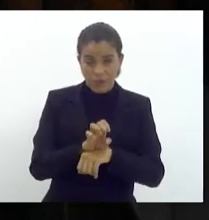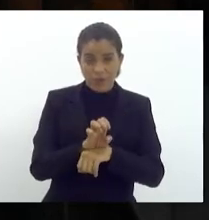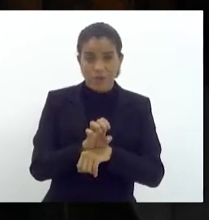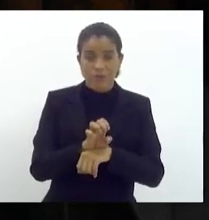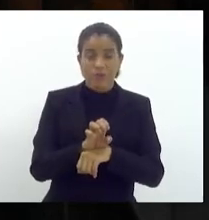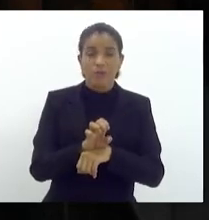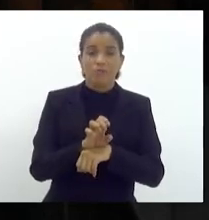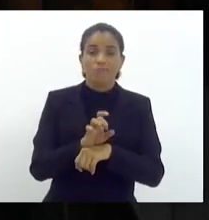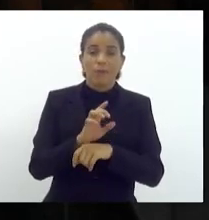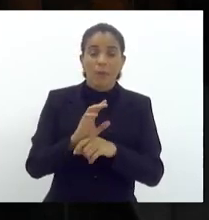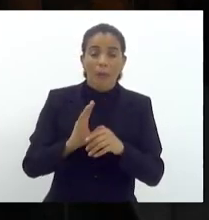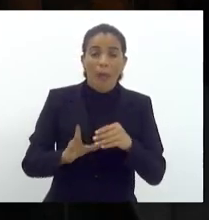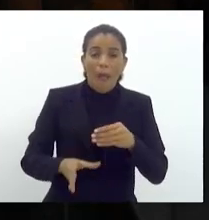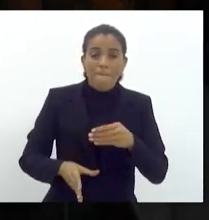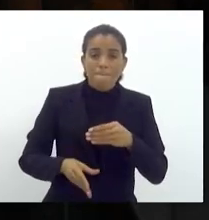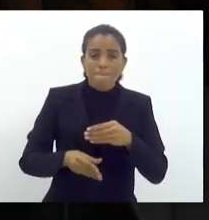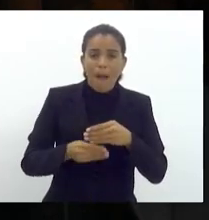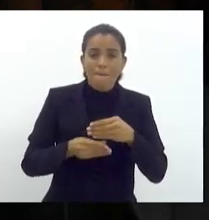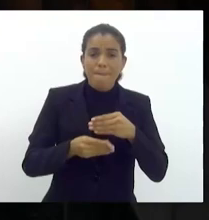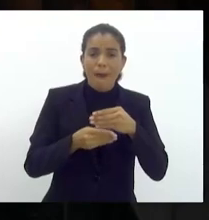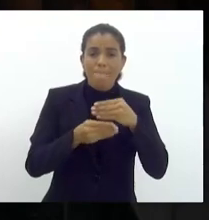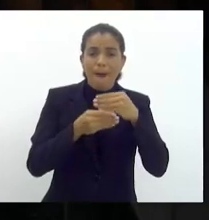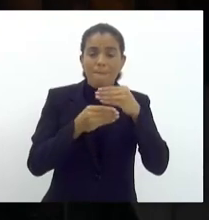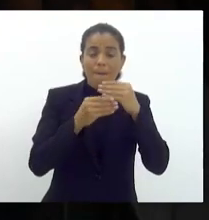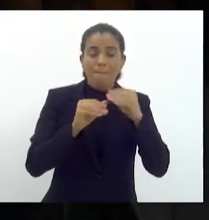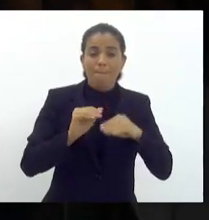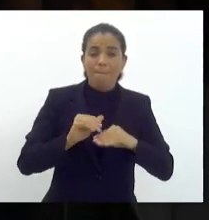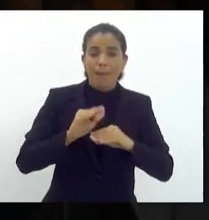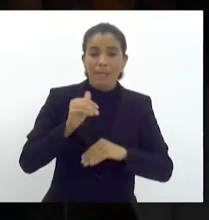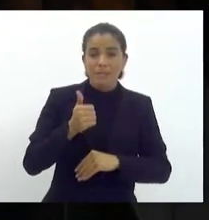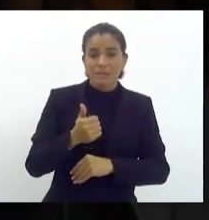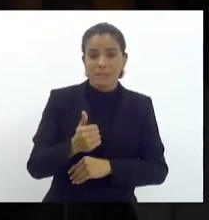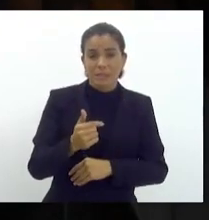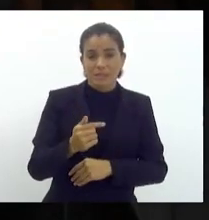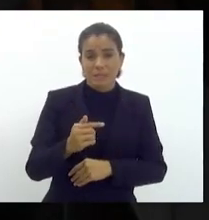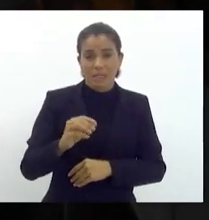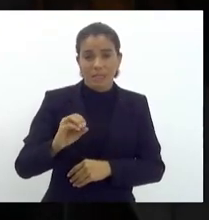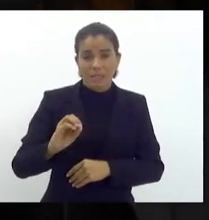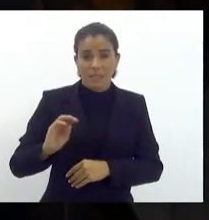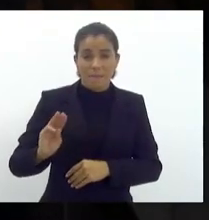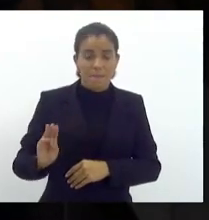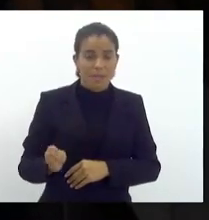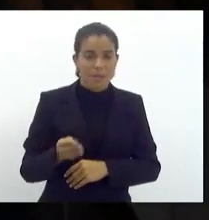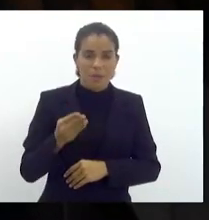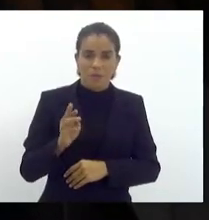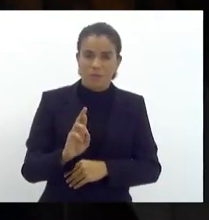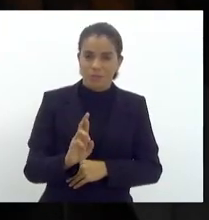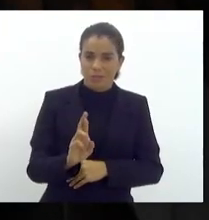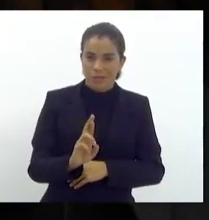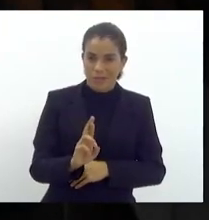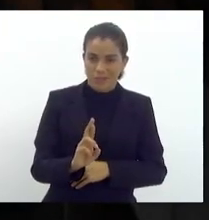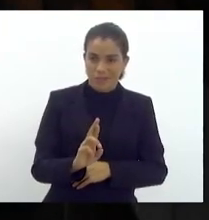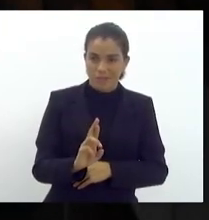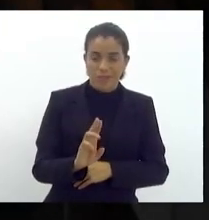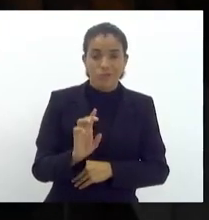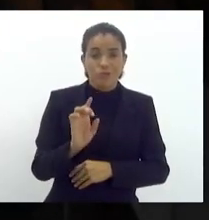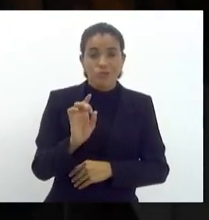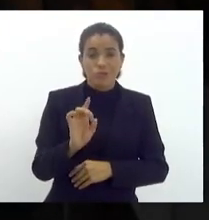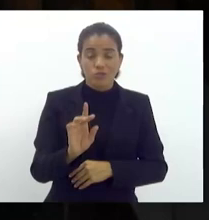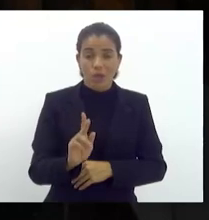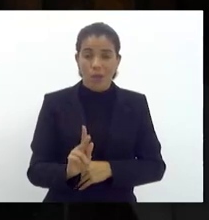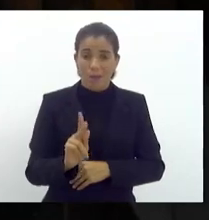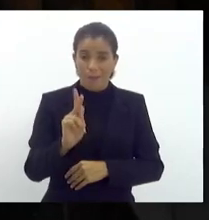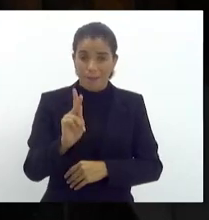monta e mais de 180 milhões de reais e somente a